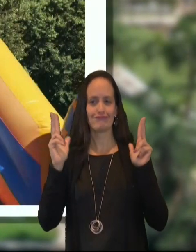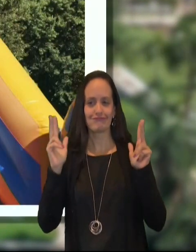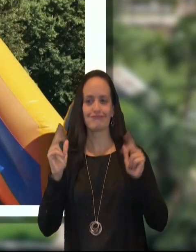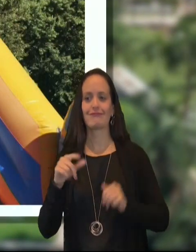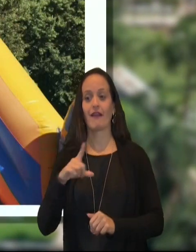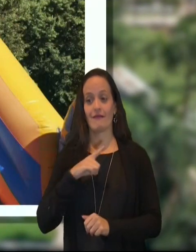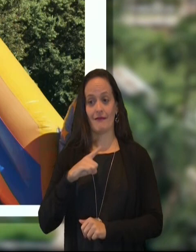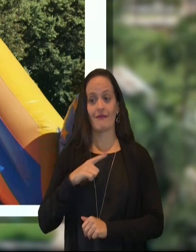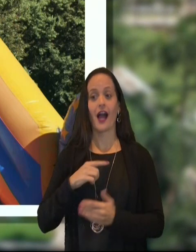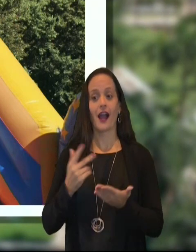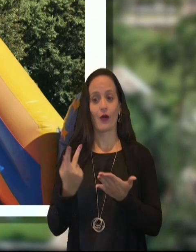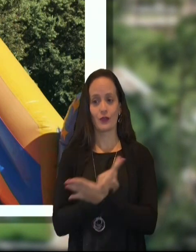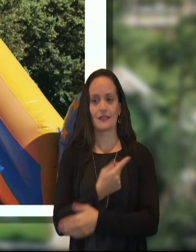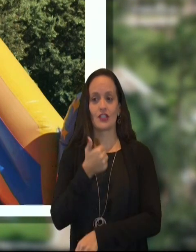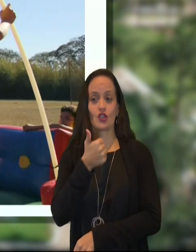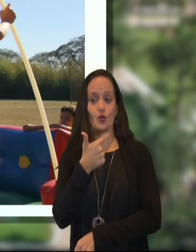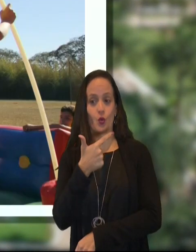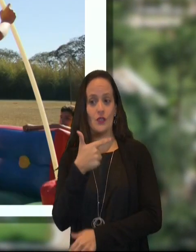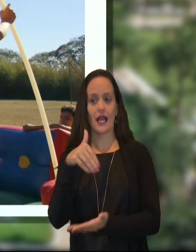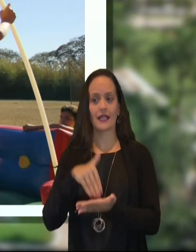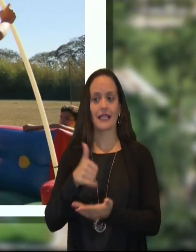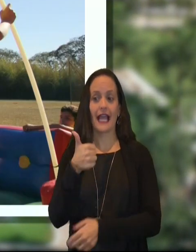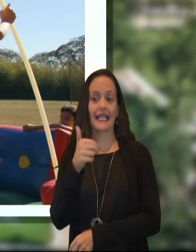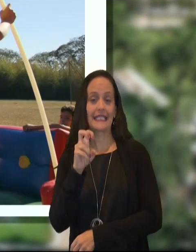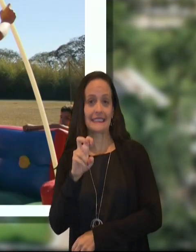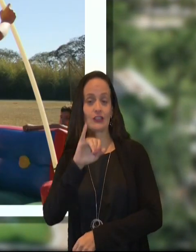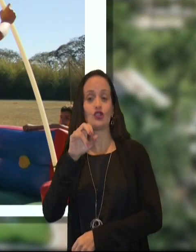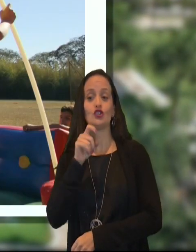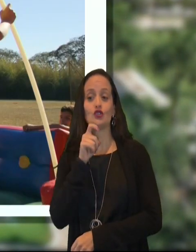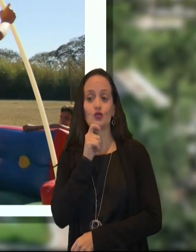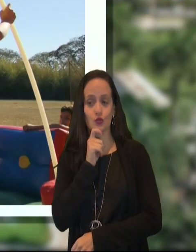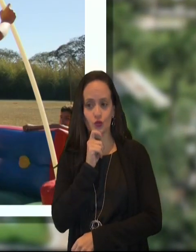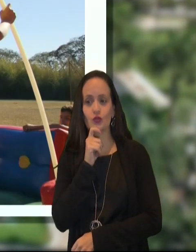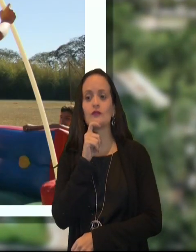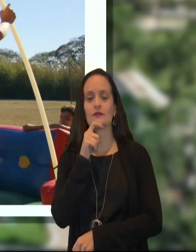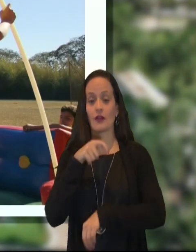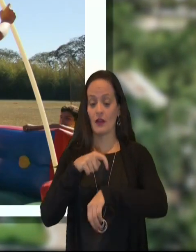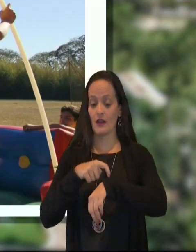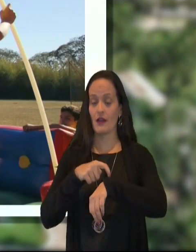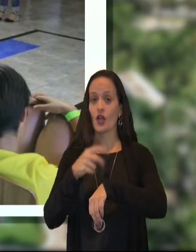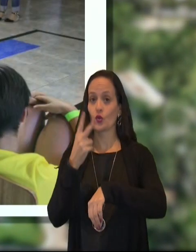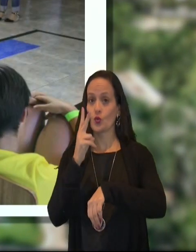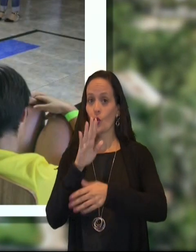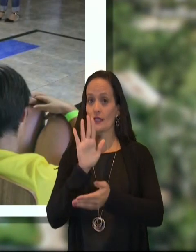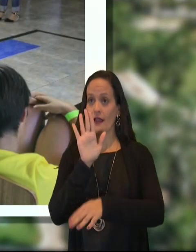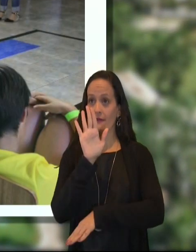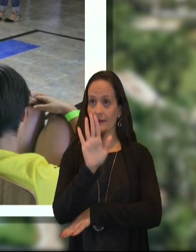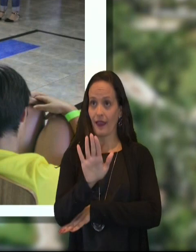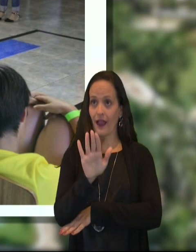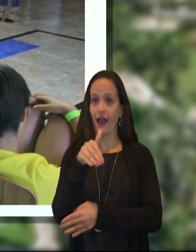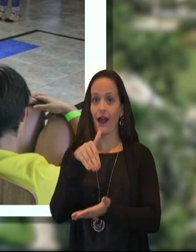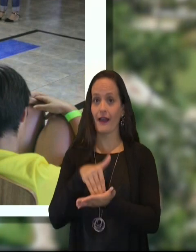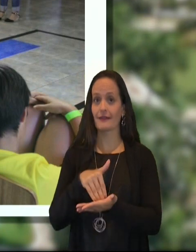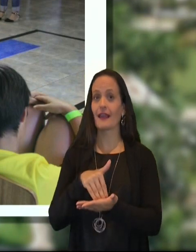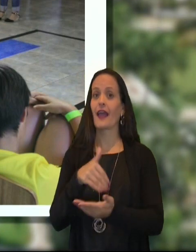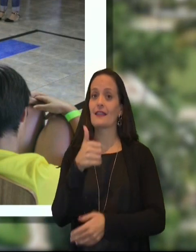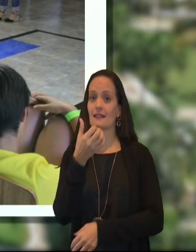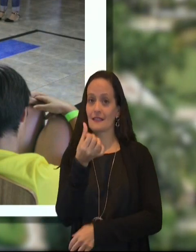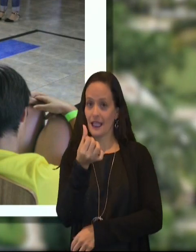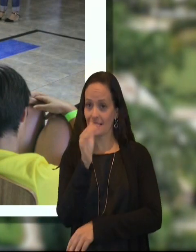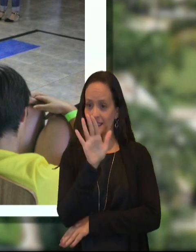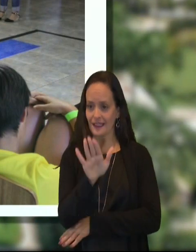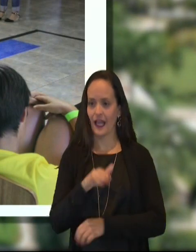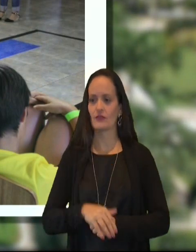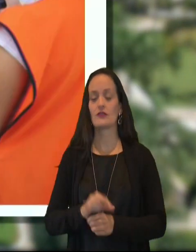dias 12, 13, 14 e 15 de julho, das 14 às 18 horas, na Igreja Memorial Batista.